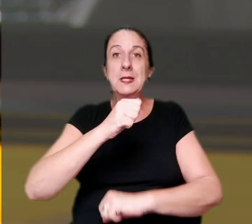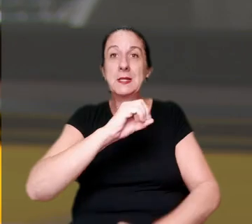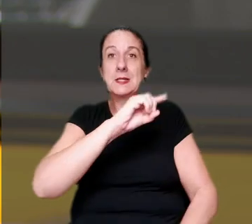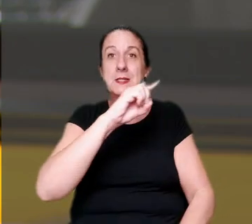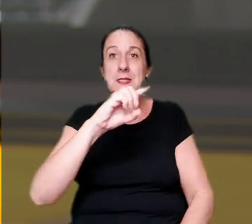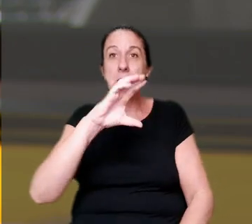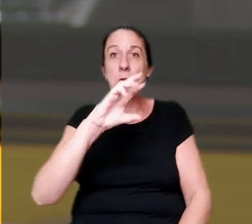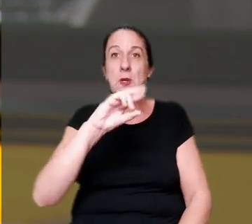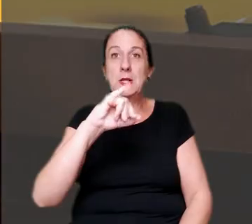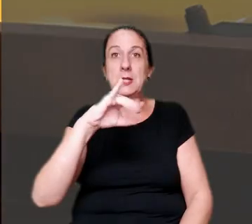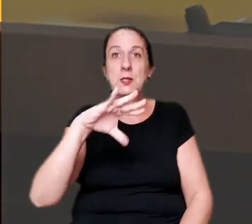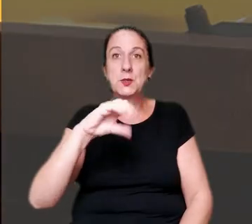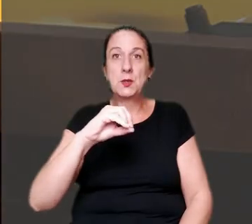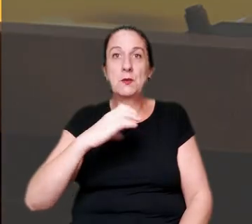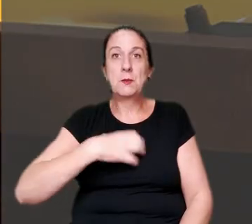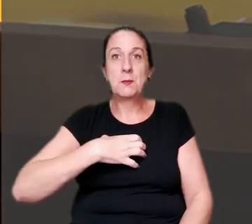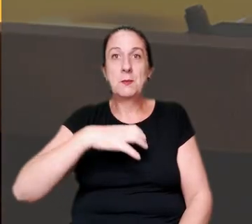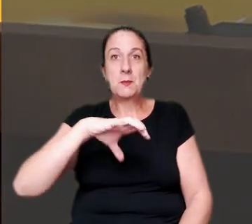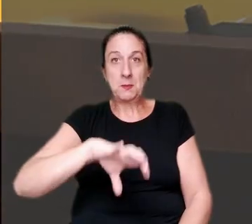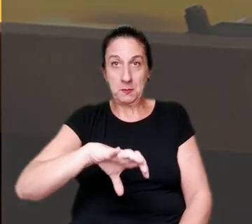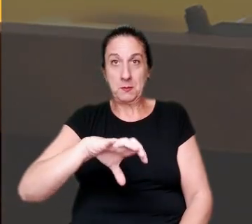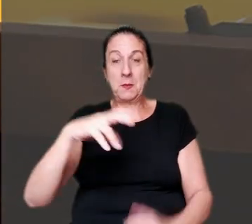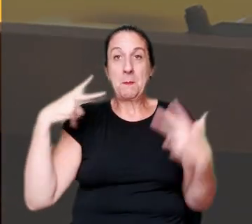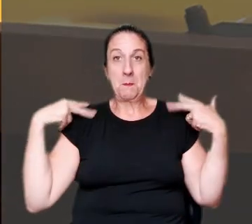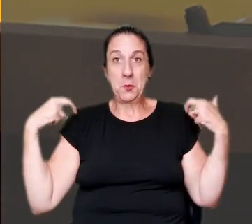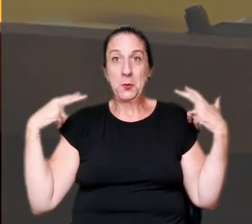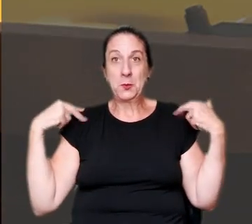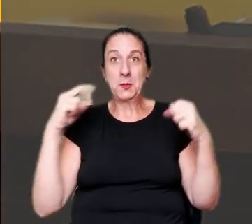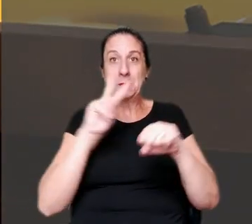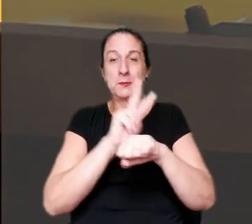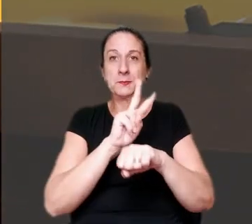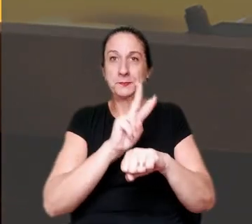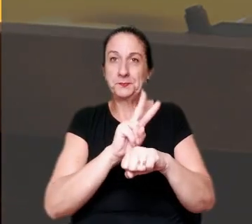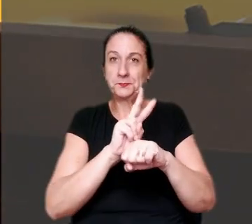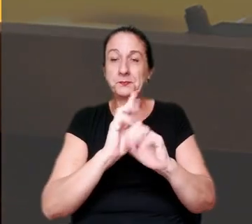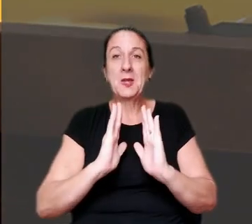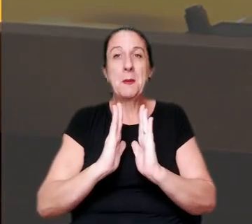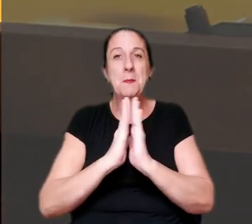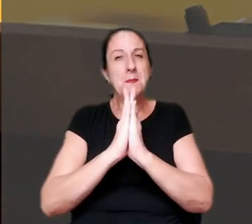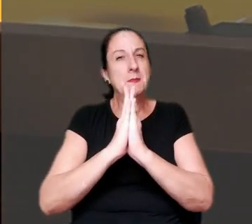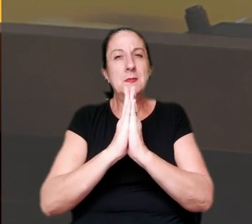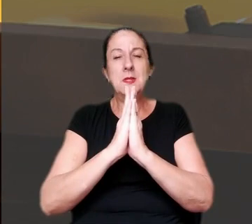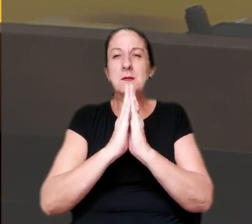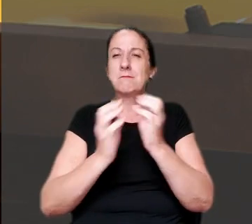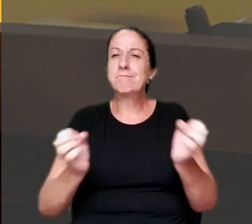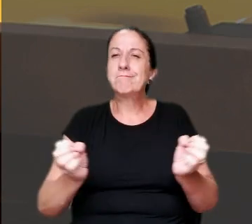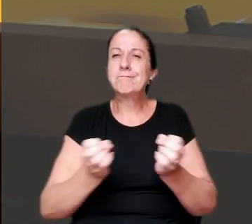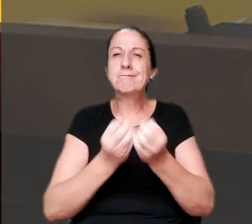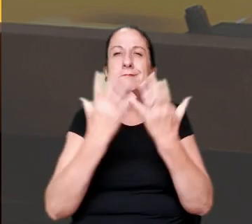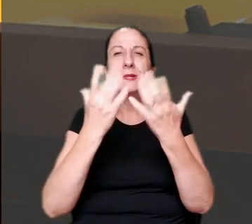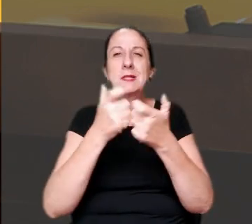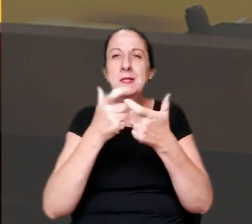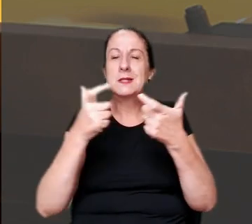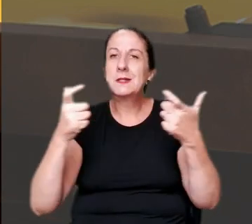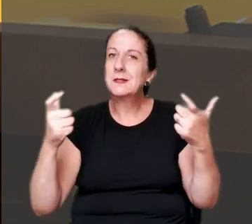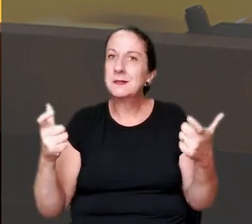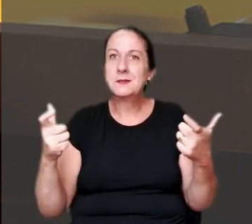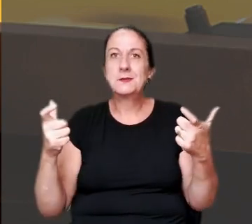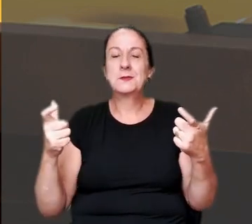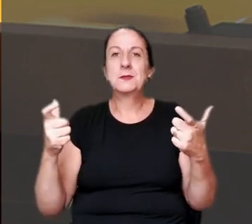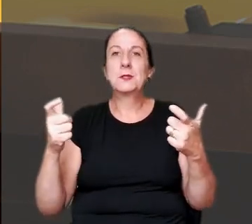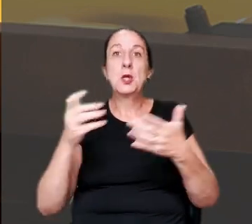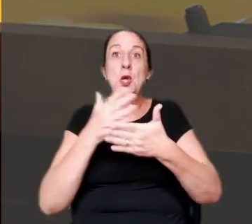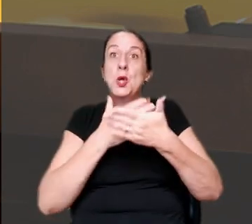Comemorativo de São Cristóvão, em Salvador, padroeiro dos motoristas, e a missa solene era uma festa muito grande, onde